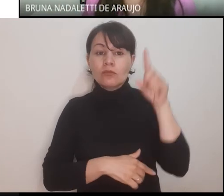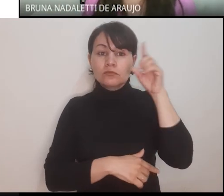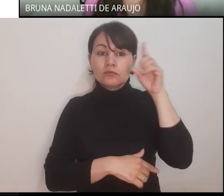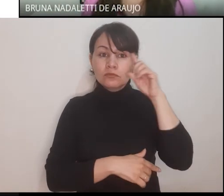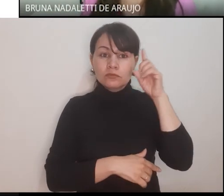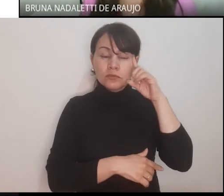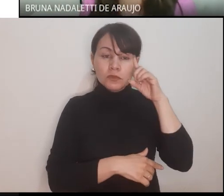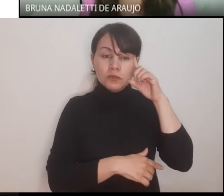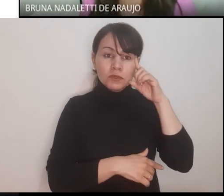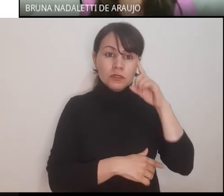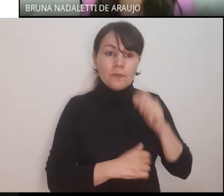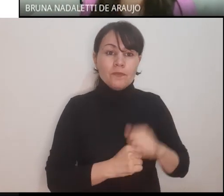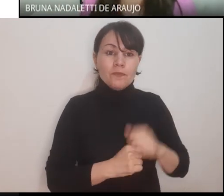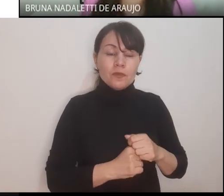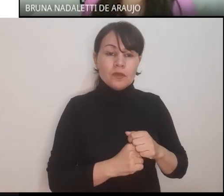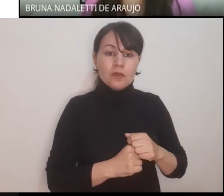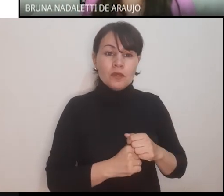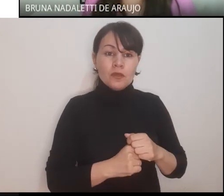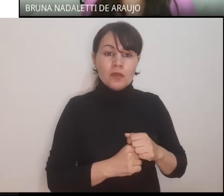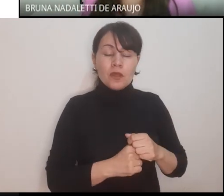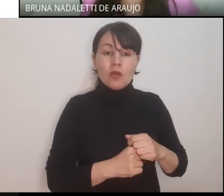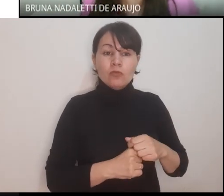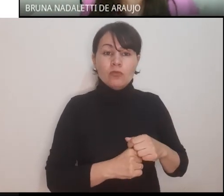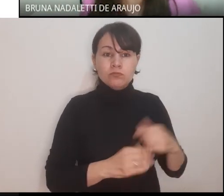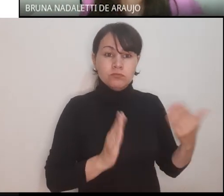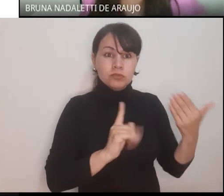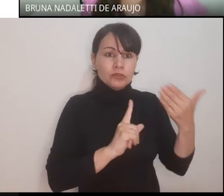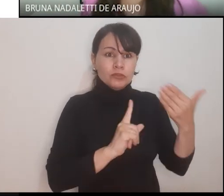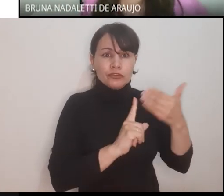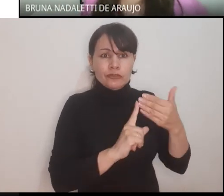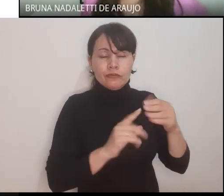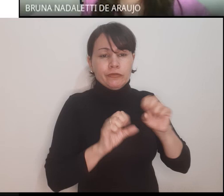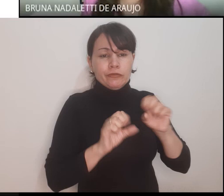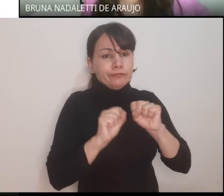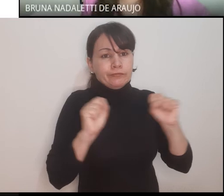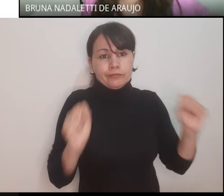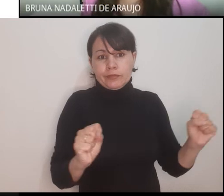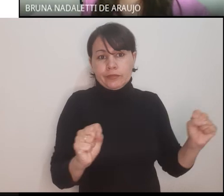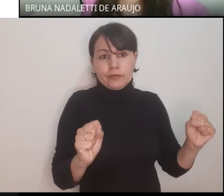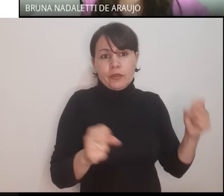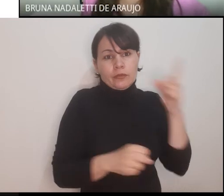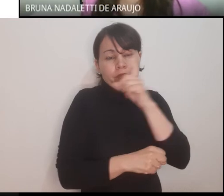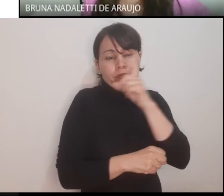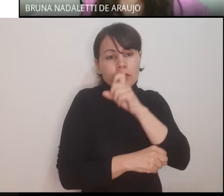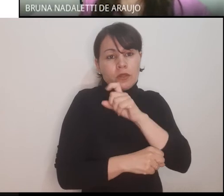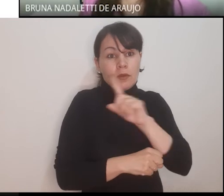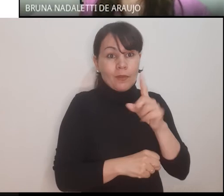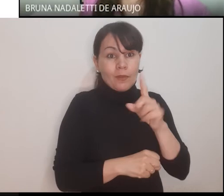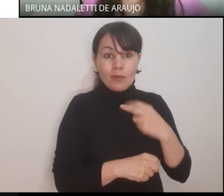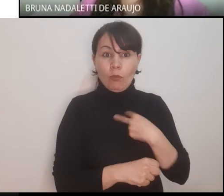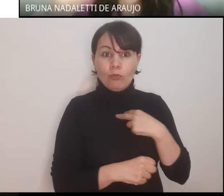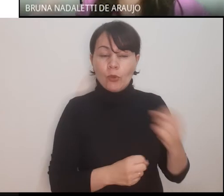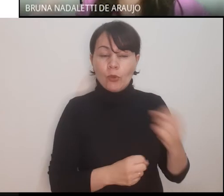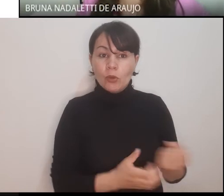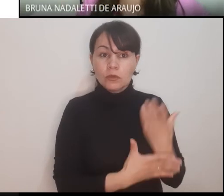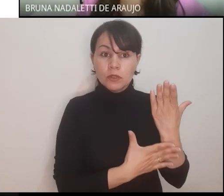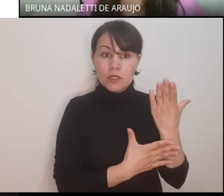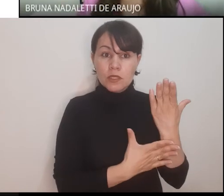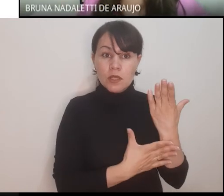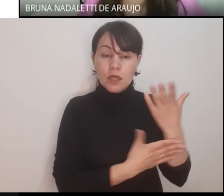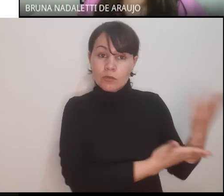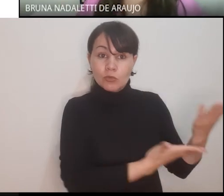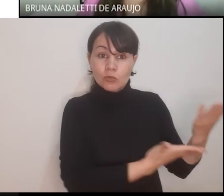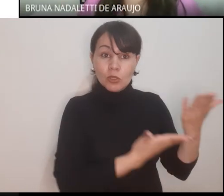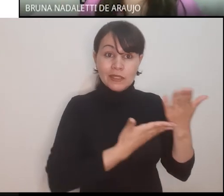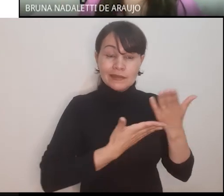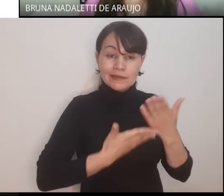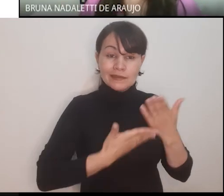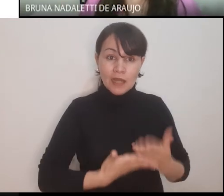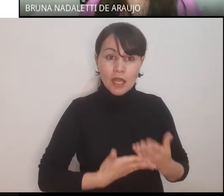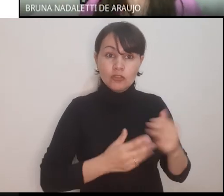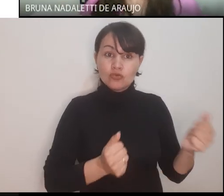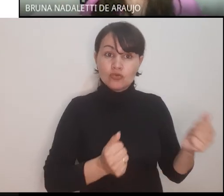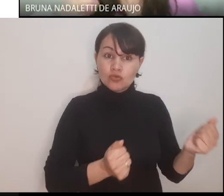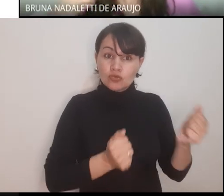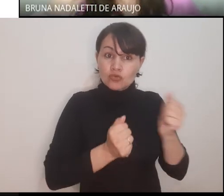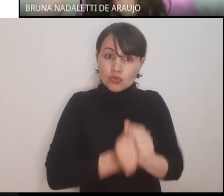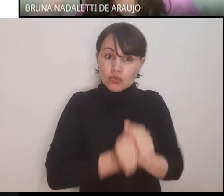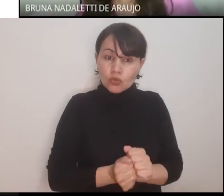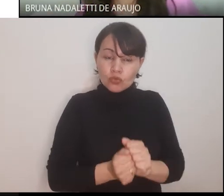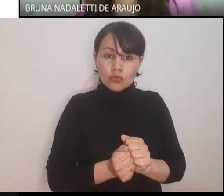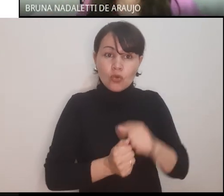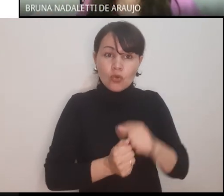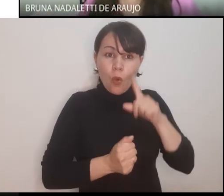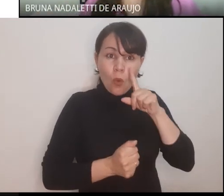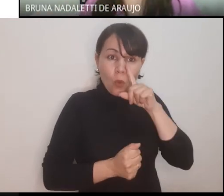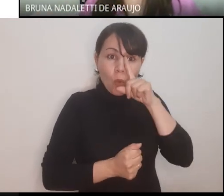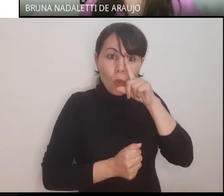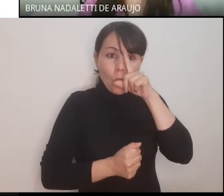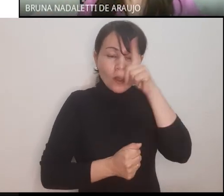gente simplifique a complexidade. Mas isso não pode acontecer, porque ele traz sim, junto